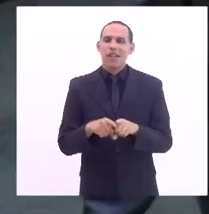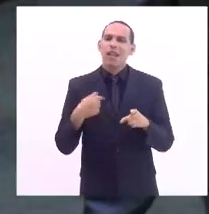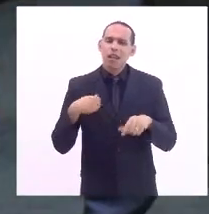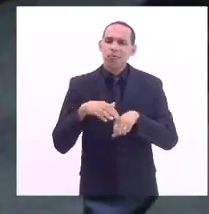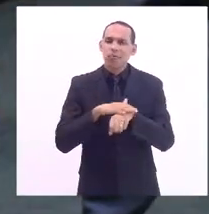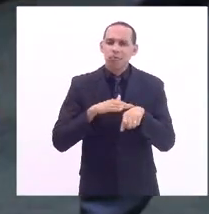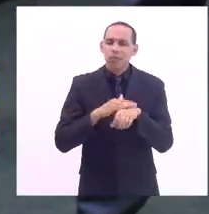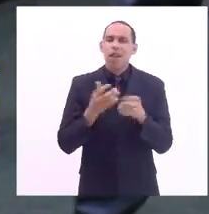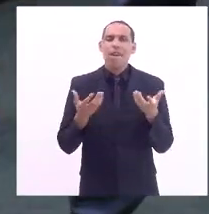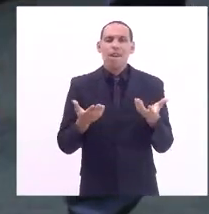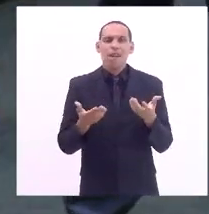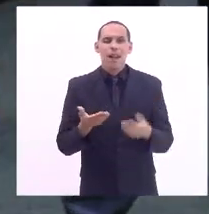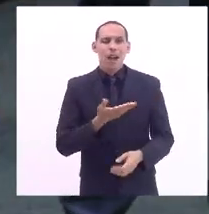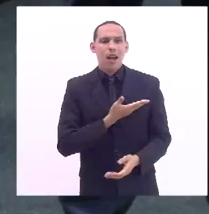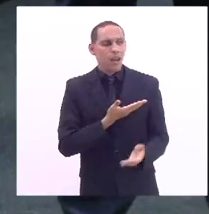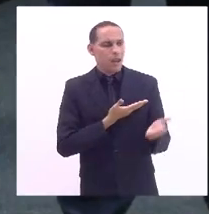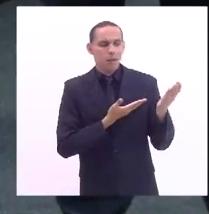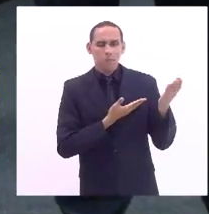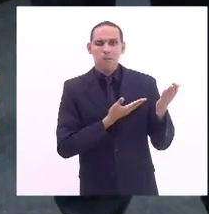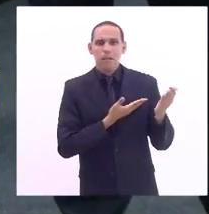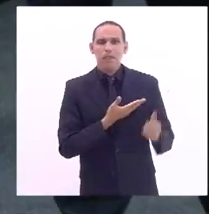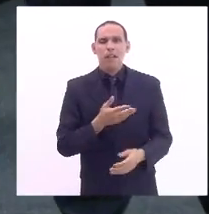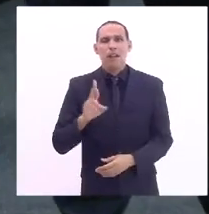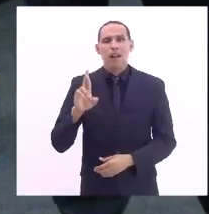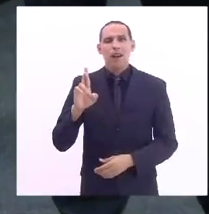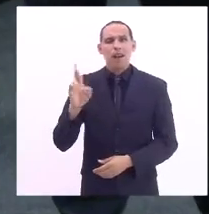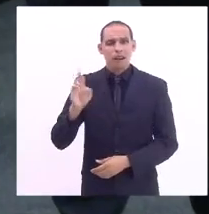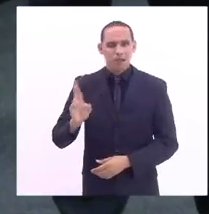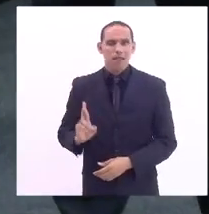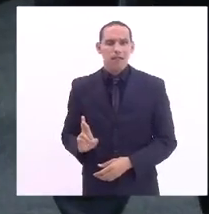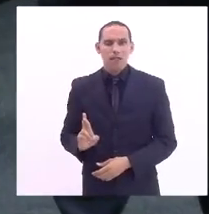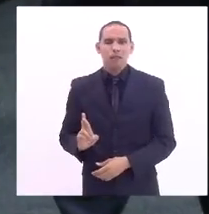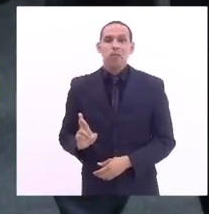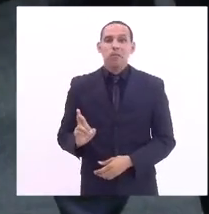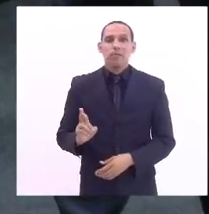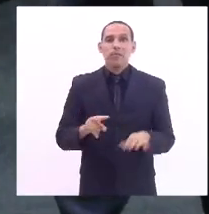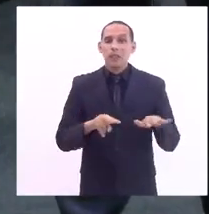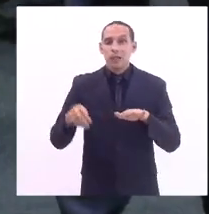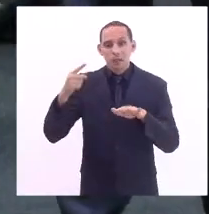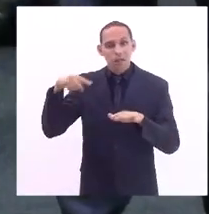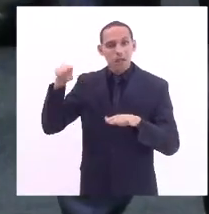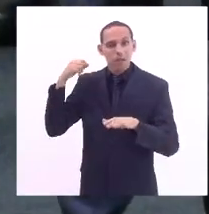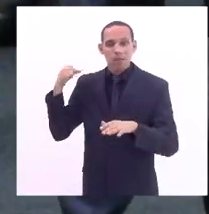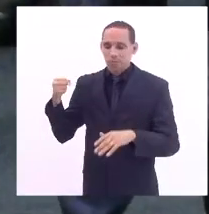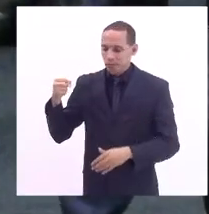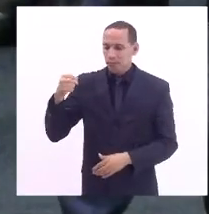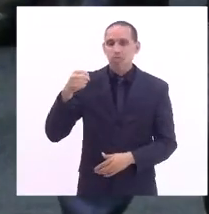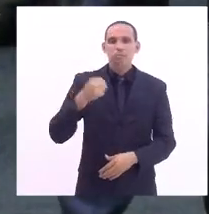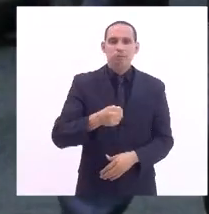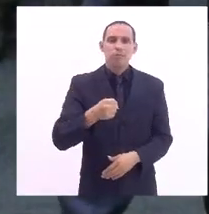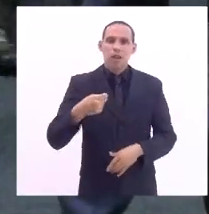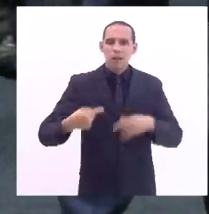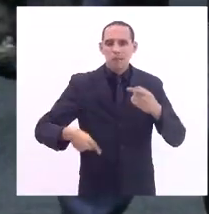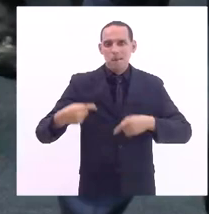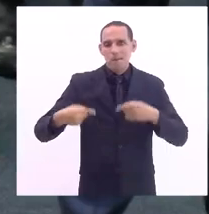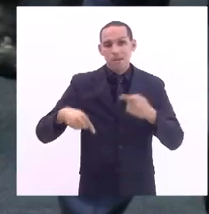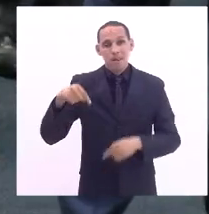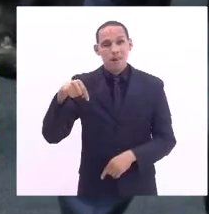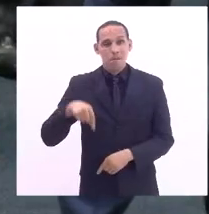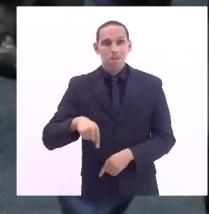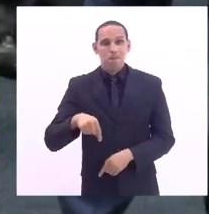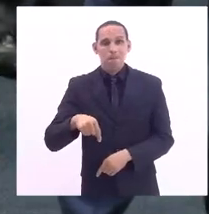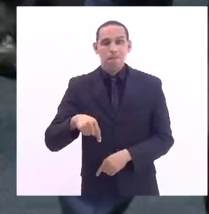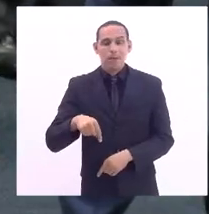minha companheira de bancada, a deputada Renata Souza, que na semana passada trouxe esse importante debate aqui para casa.